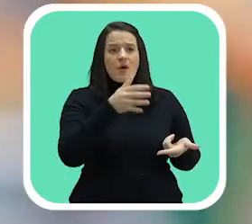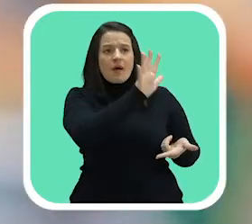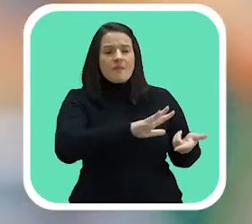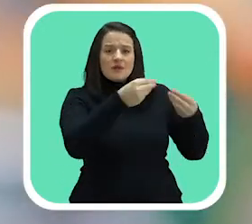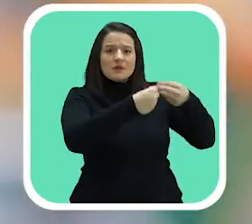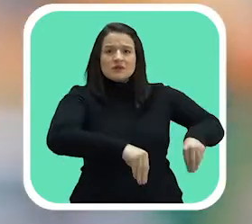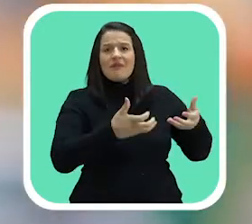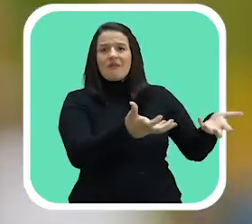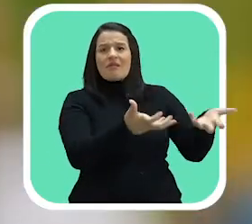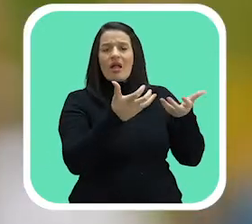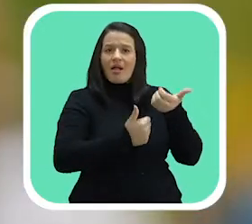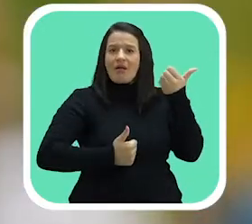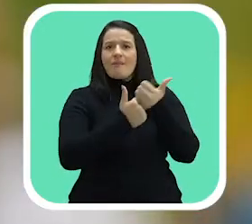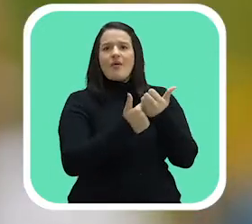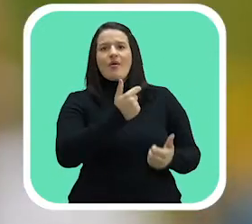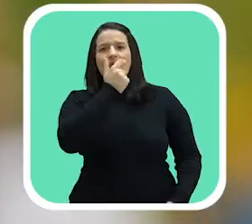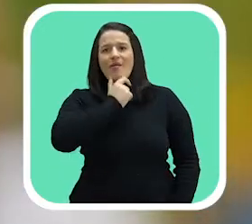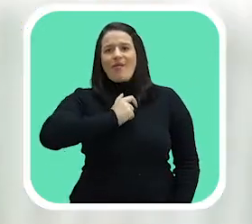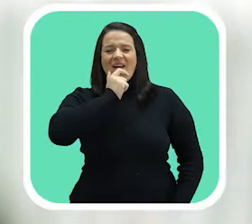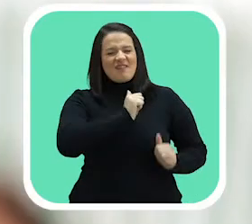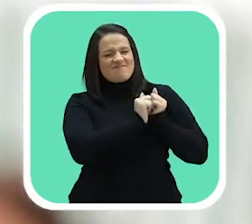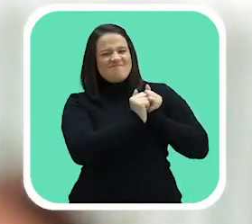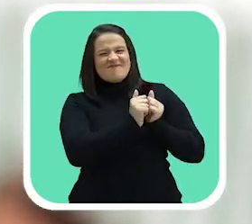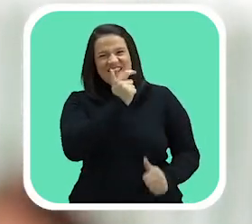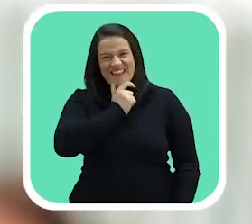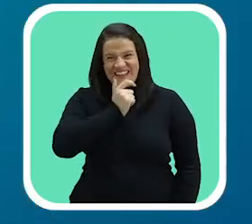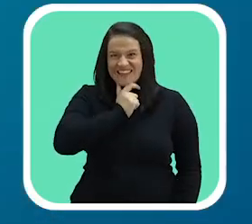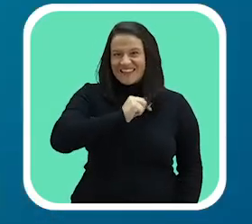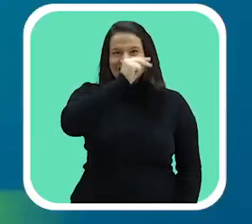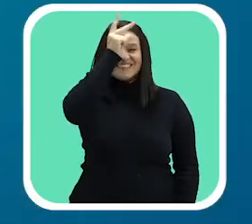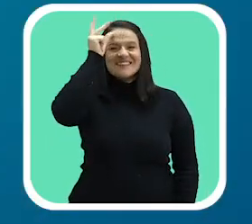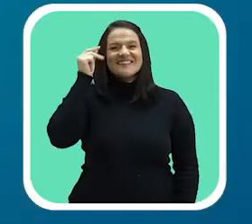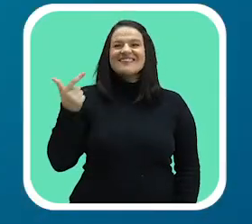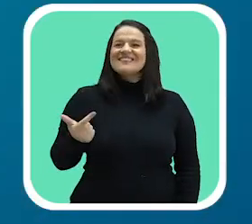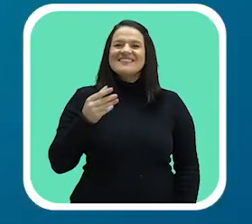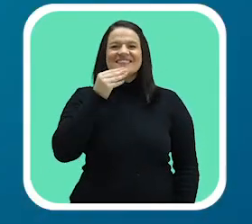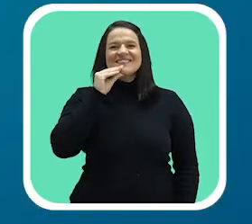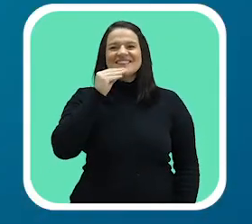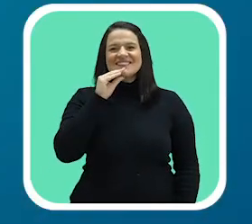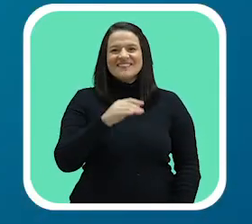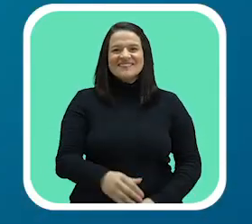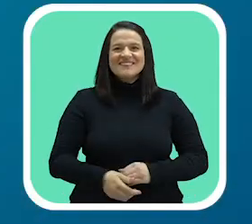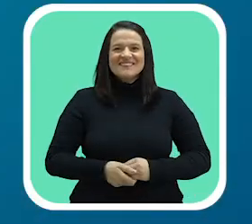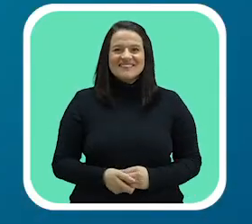a figura dele, né? Eu fico com o Greca, sempre. Tamo junto, Greca. Greca prefeito, vice Eduardo Pimentel.